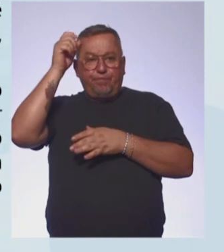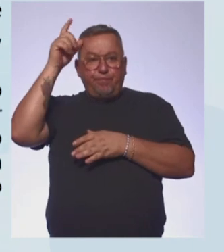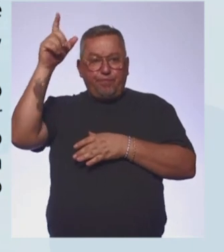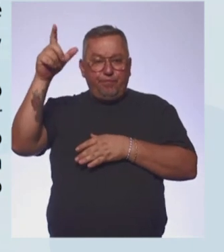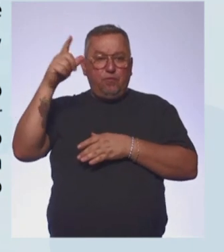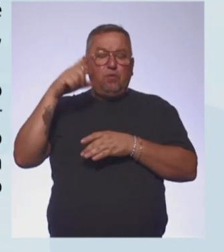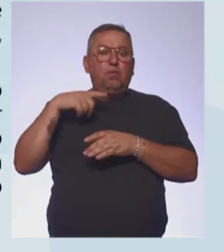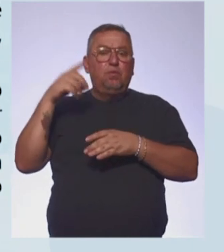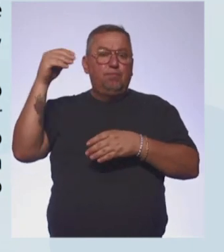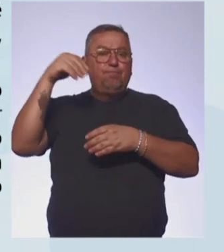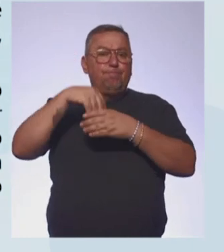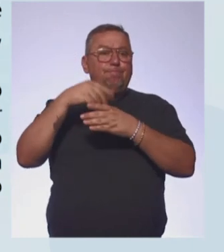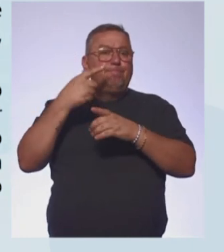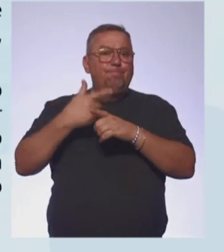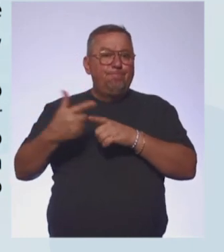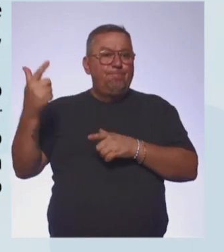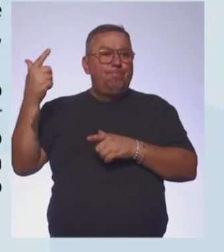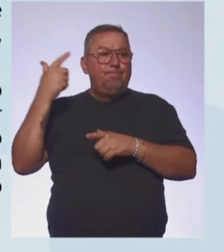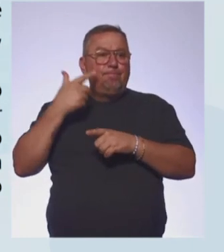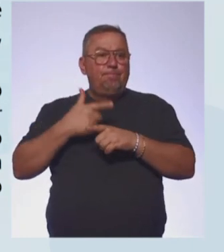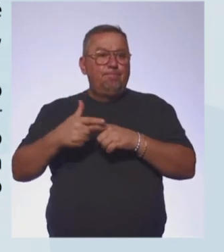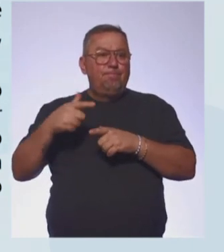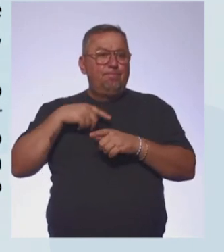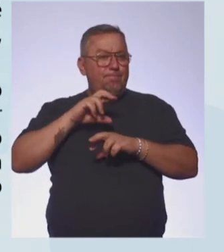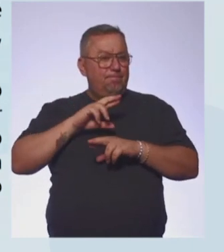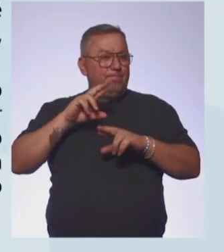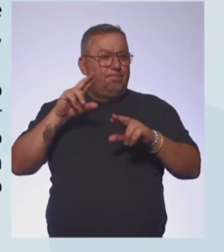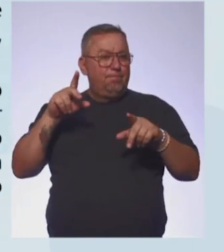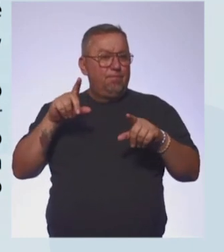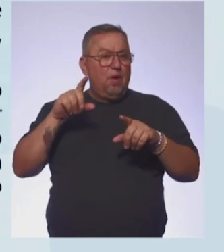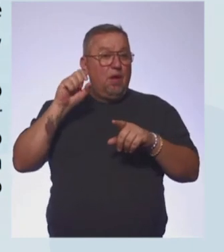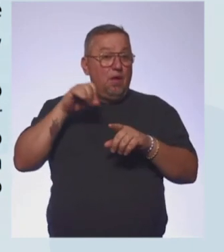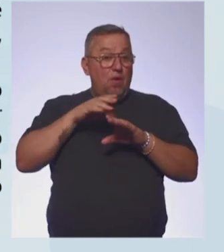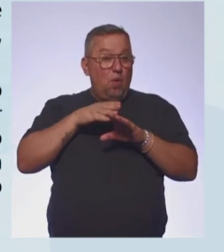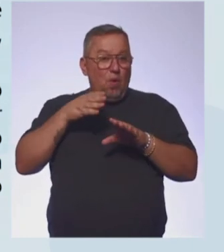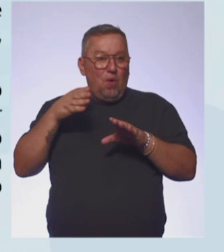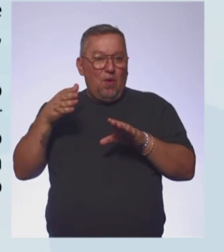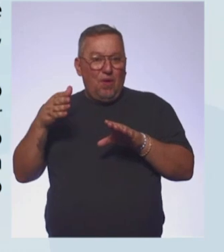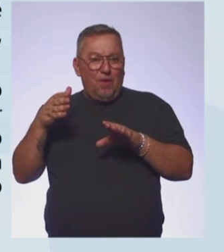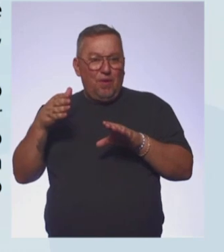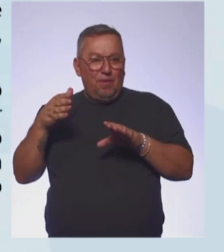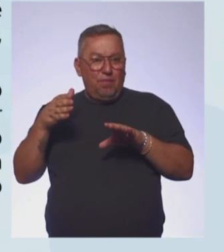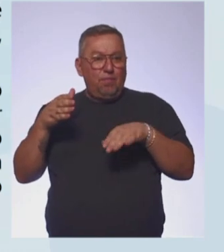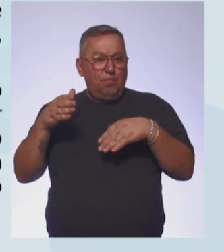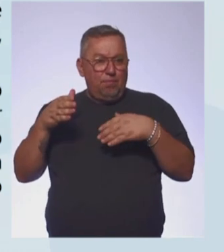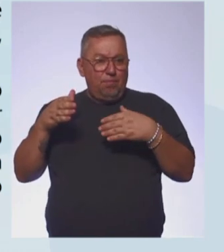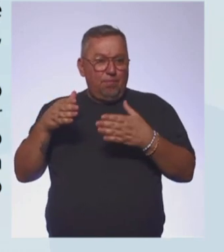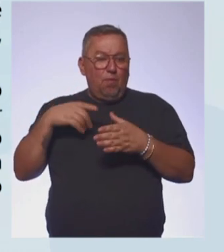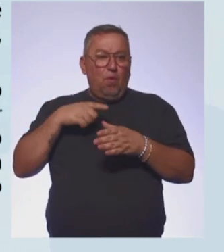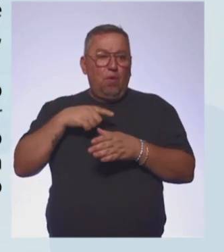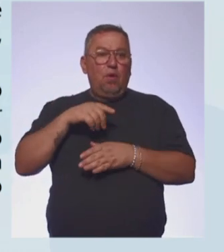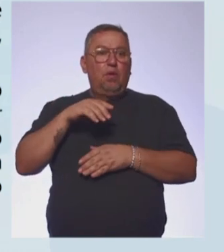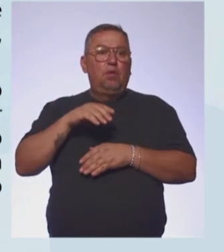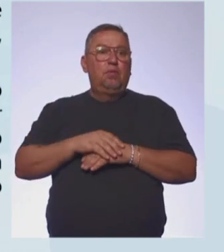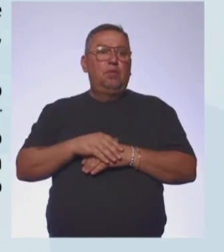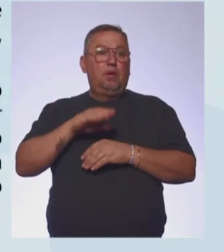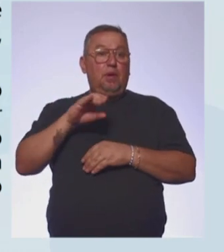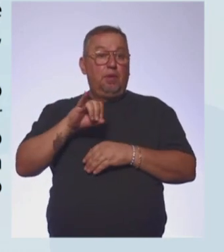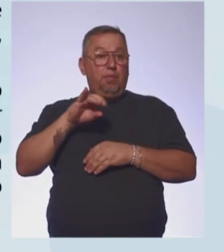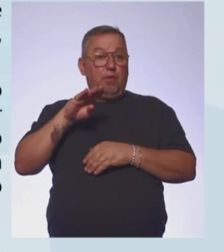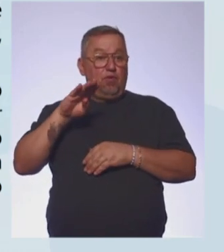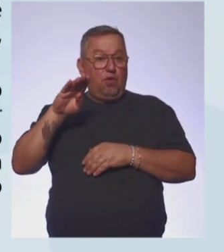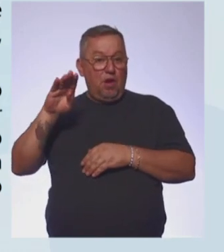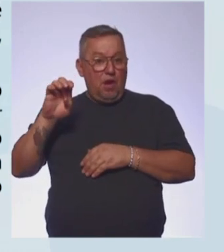culturais, incluindo suas problemáticas e peculiaridades. Se, por um lado, segundo estimativas do Instituto Brasileiro de Geografia